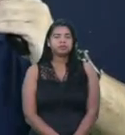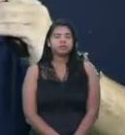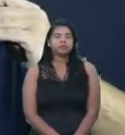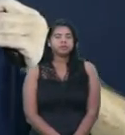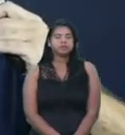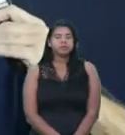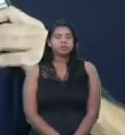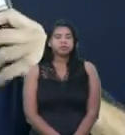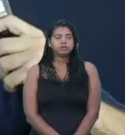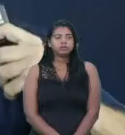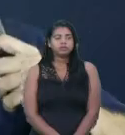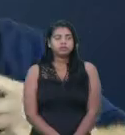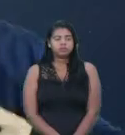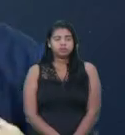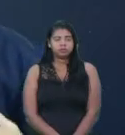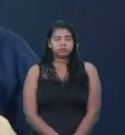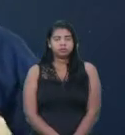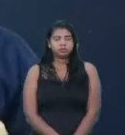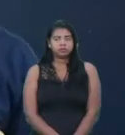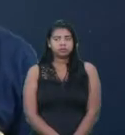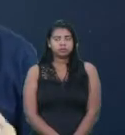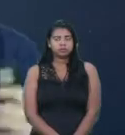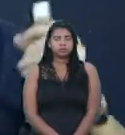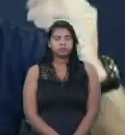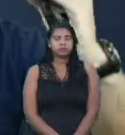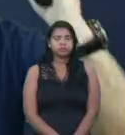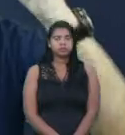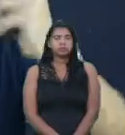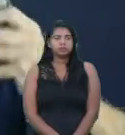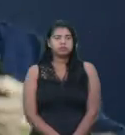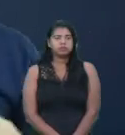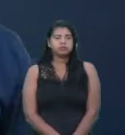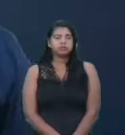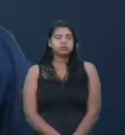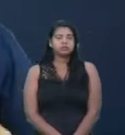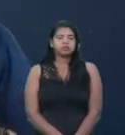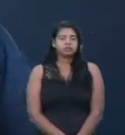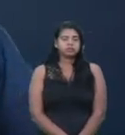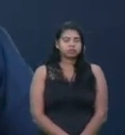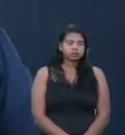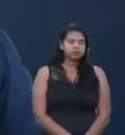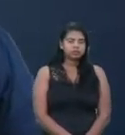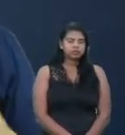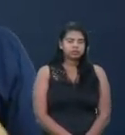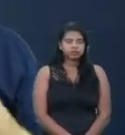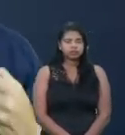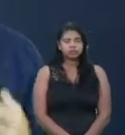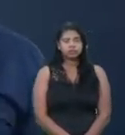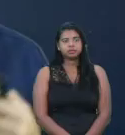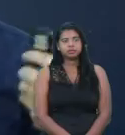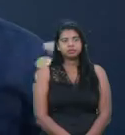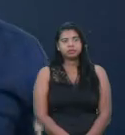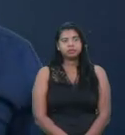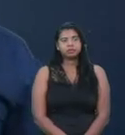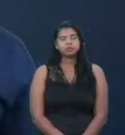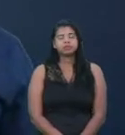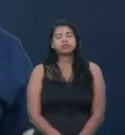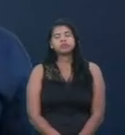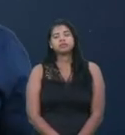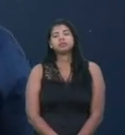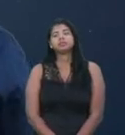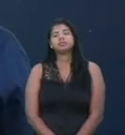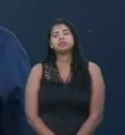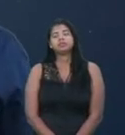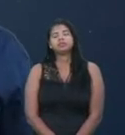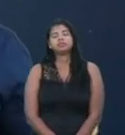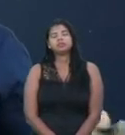elétrons adentrem em movimentos espirais para os extremos da Terra. E é graças a isso que nós vamos ter a